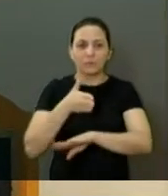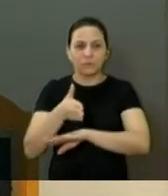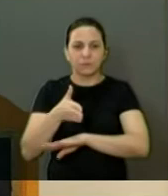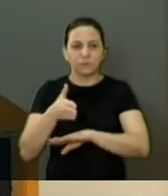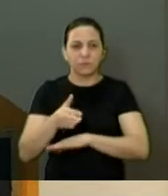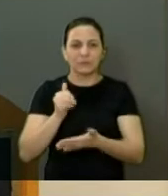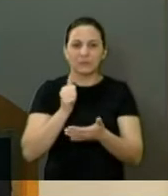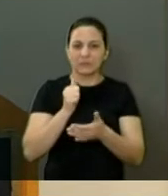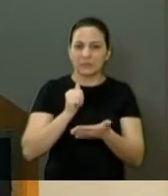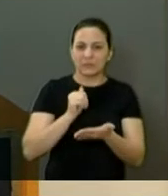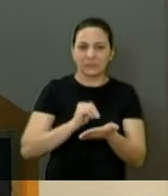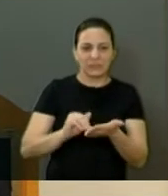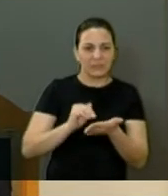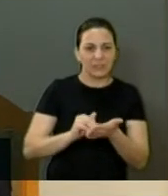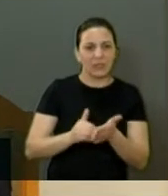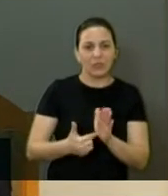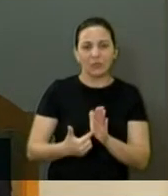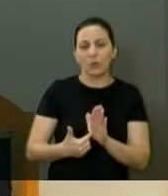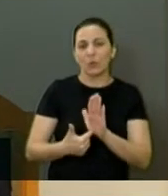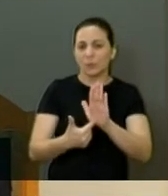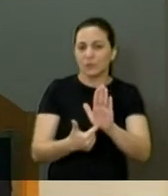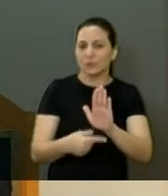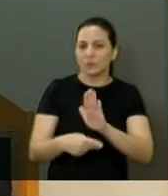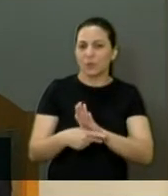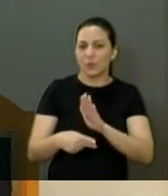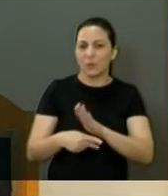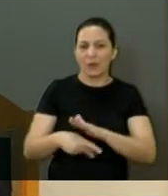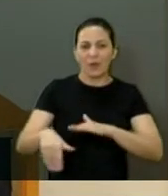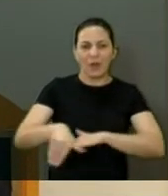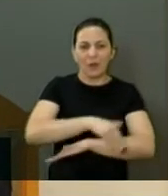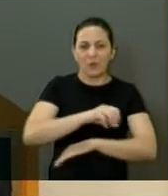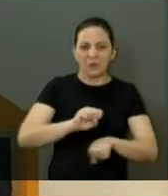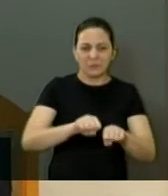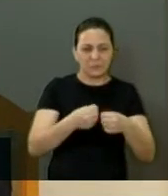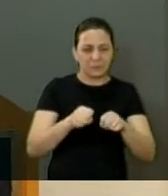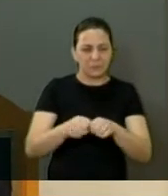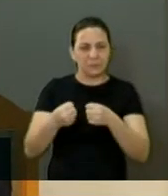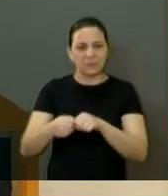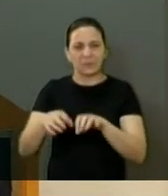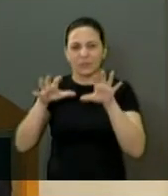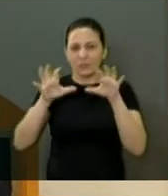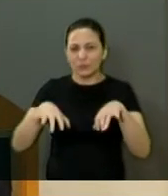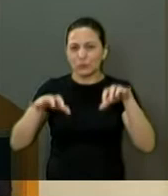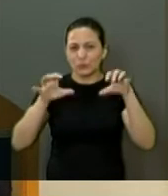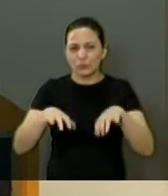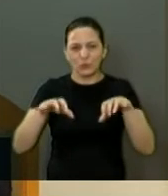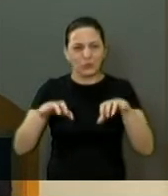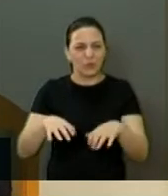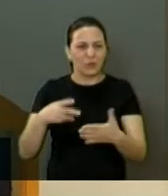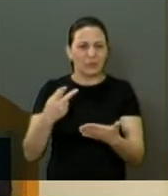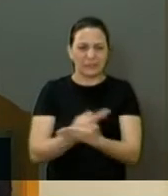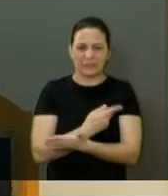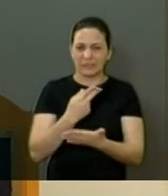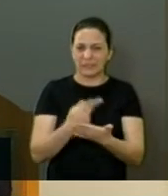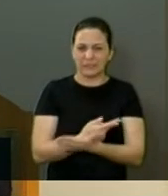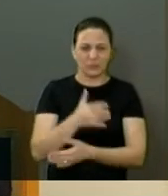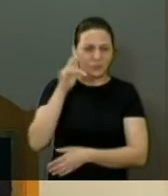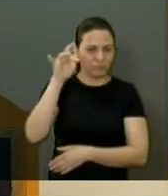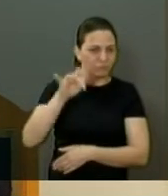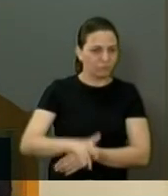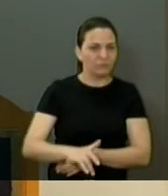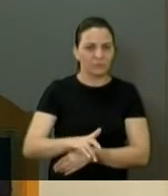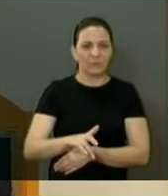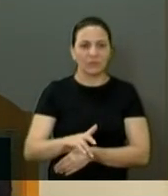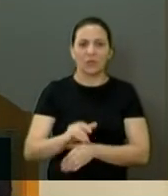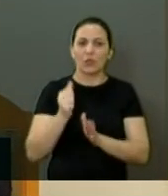acabou às ruas num tem nem como passar rebentou todo e cada dia solvendo levando mais que a produção fazendo um